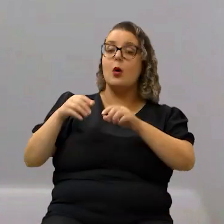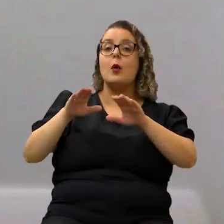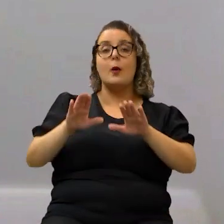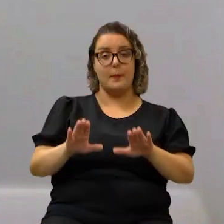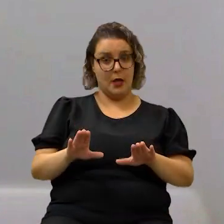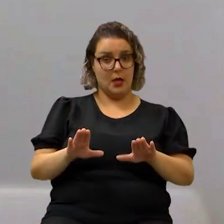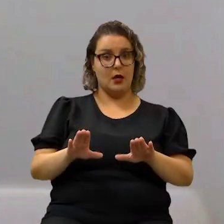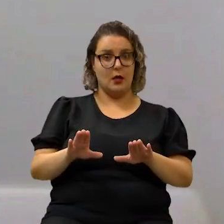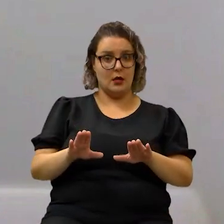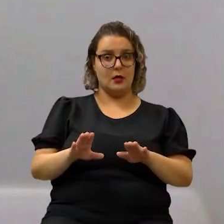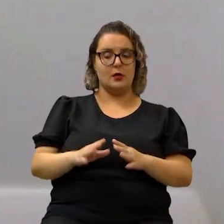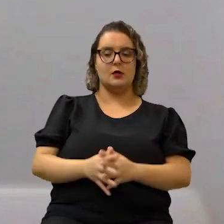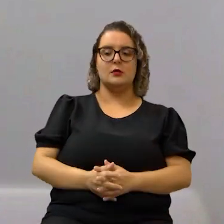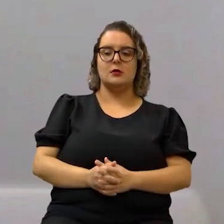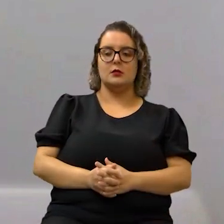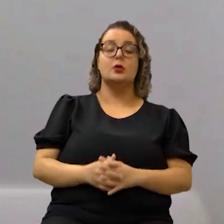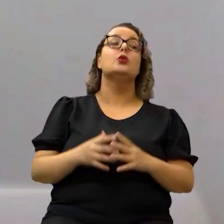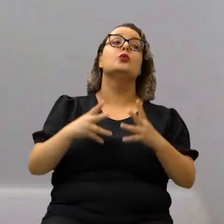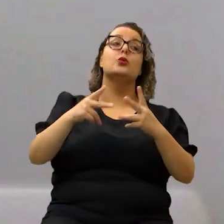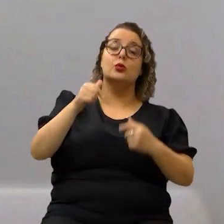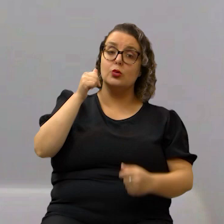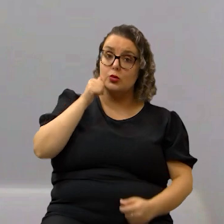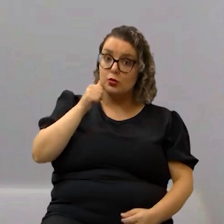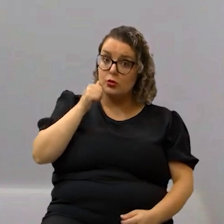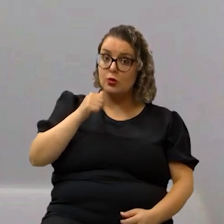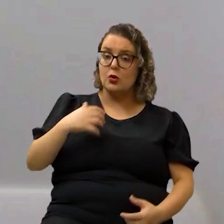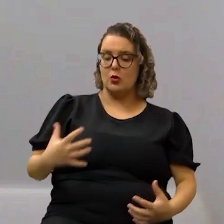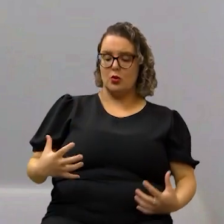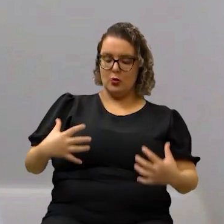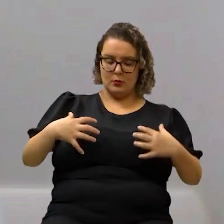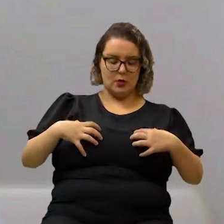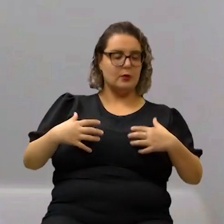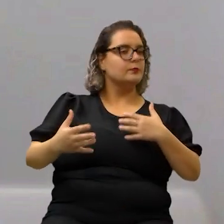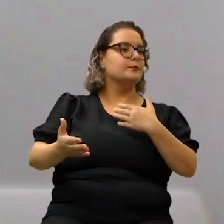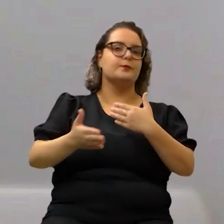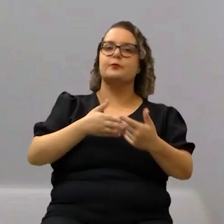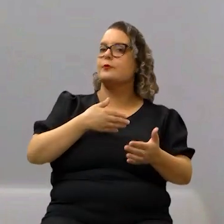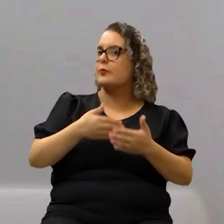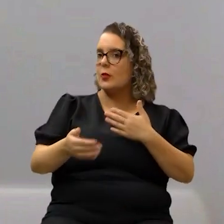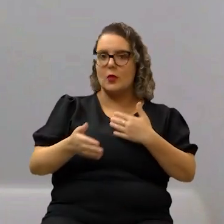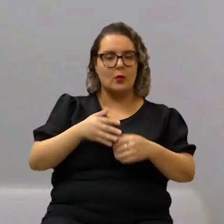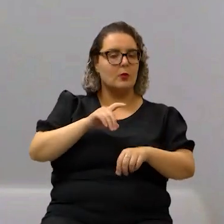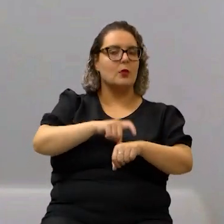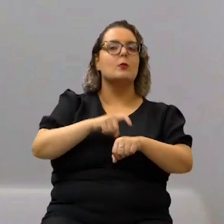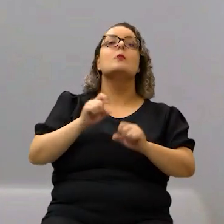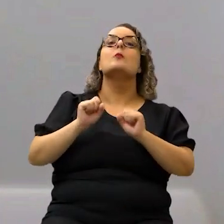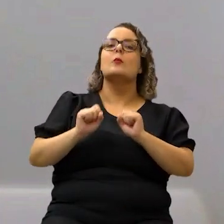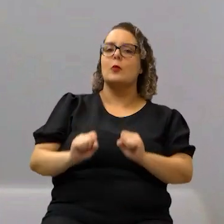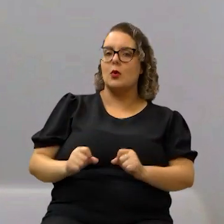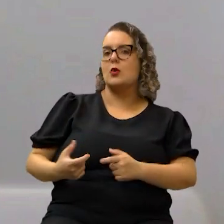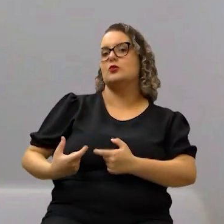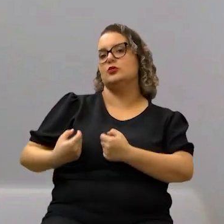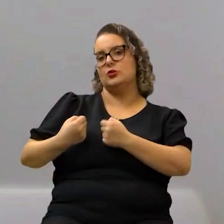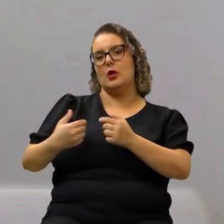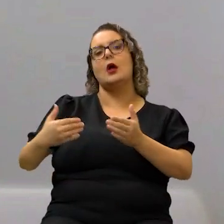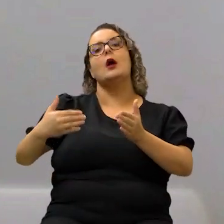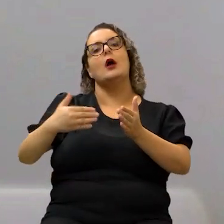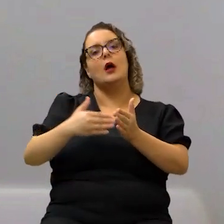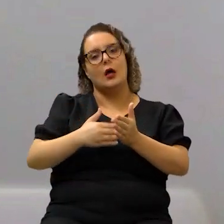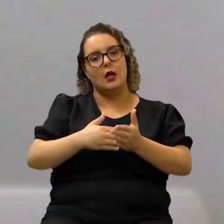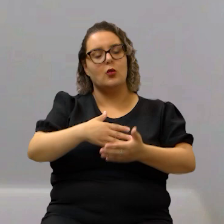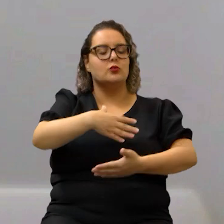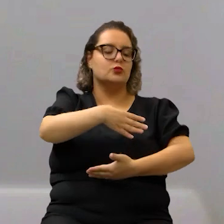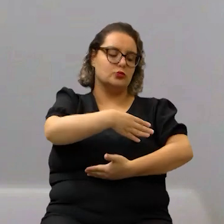mama. Mas ainda assim, toda mulher com mamas, independente do momento, pode ter câncer de mama. Então,